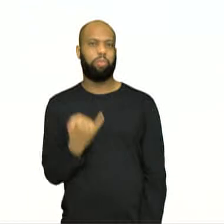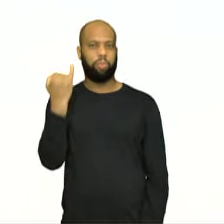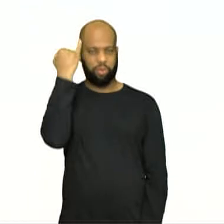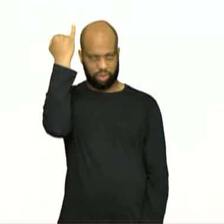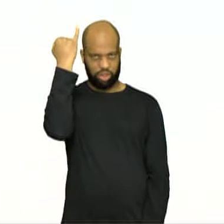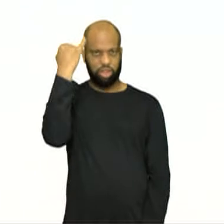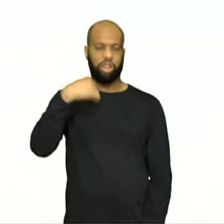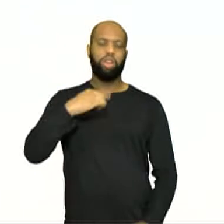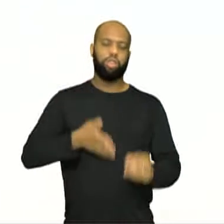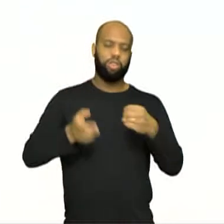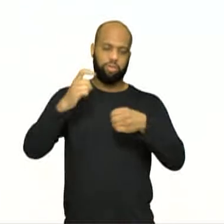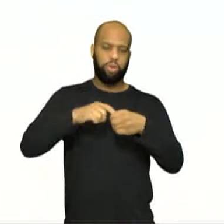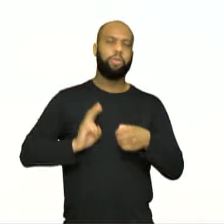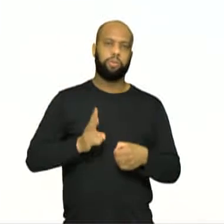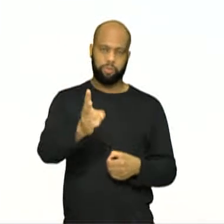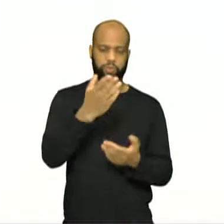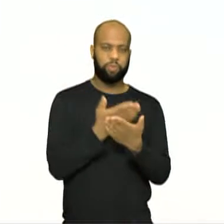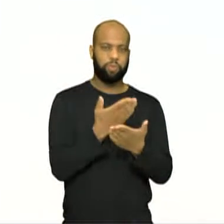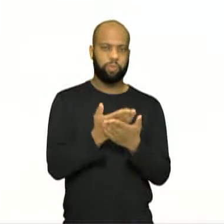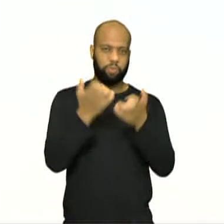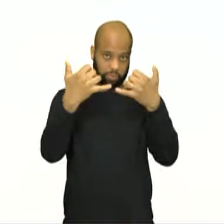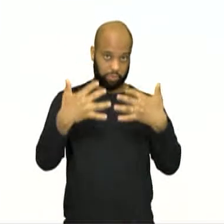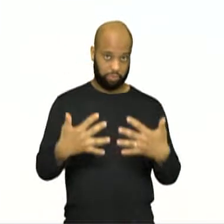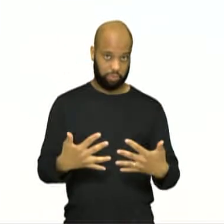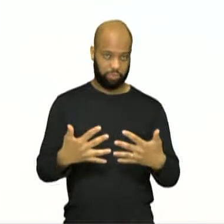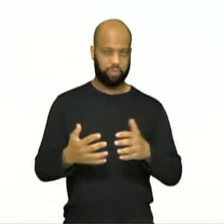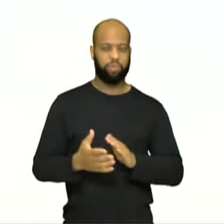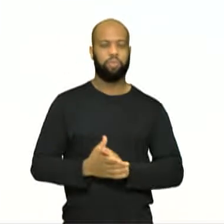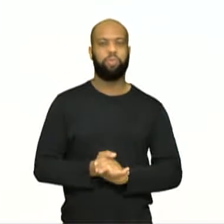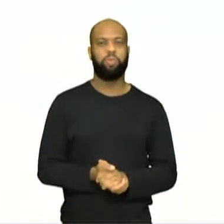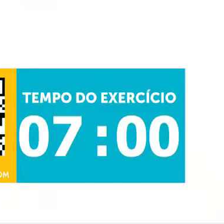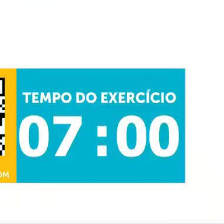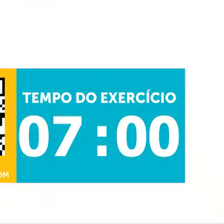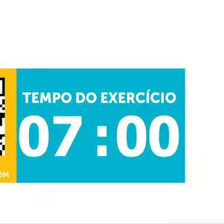charge. Eu volto já já comentando essa questão com vocês.